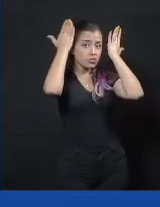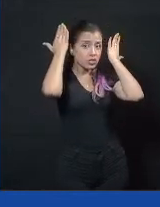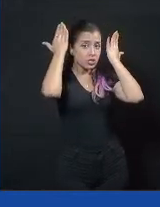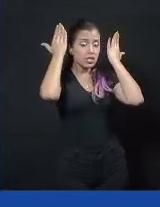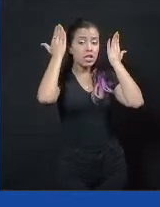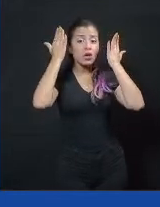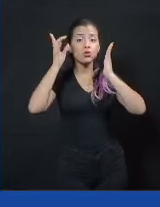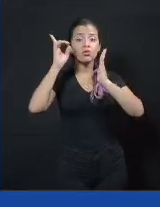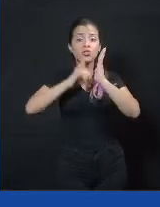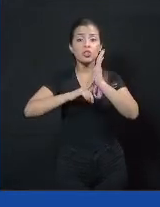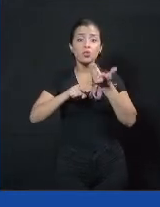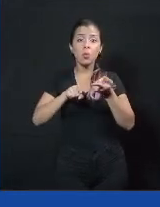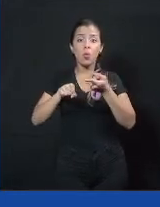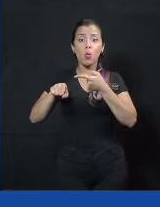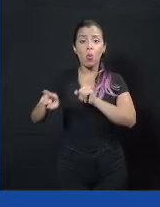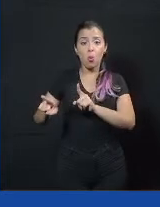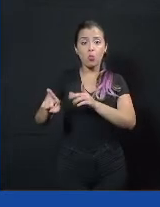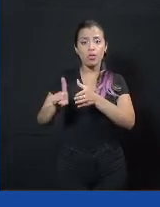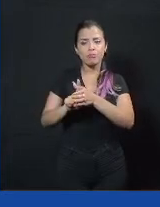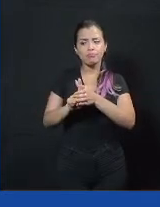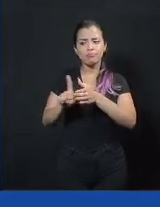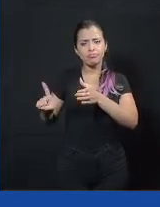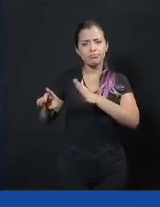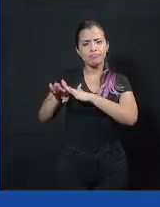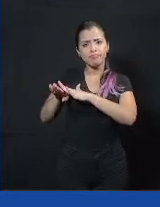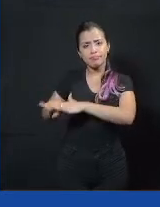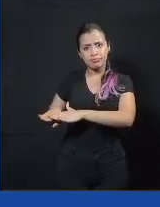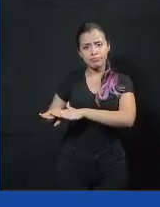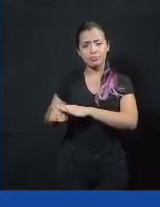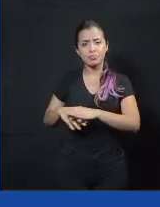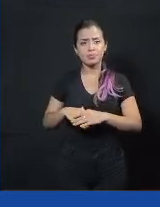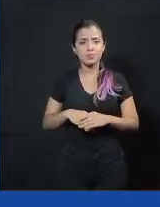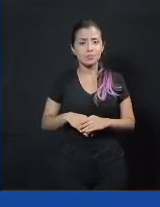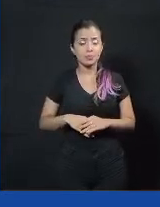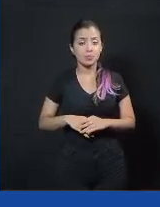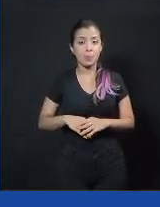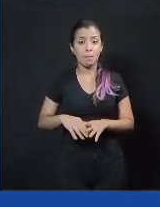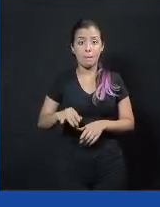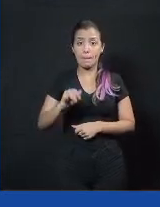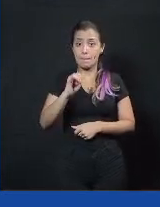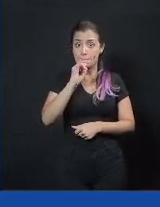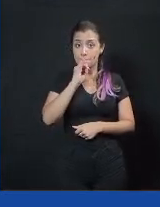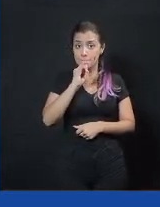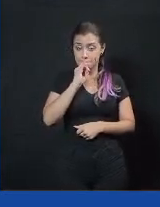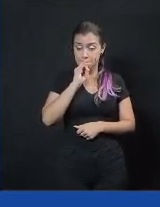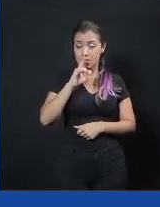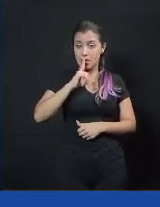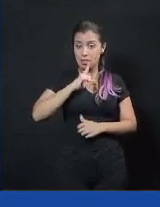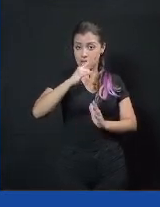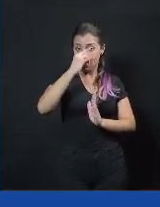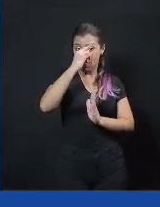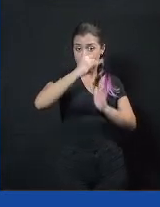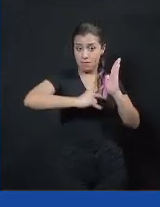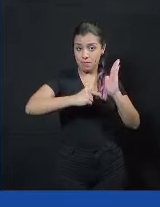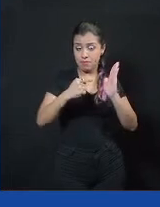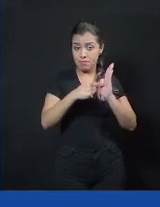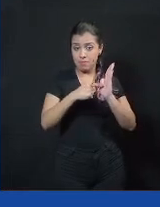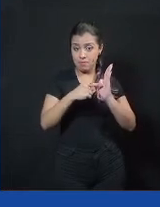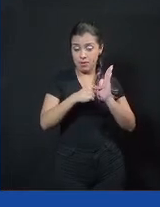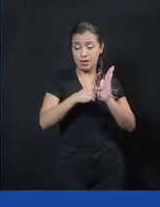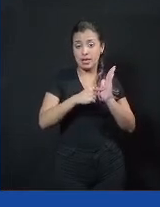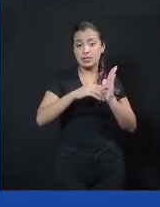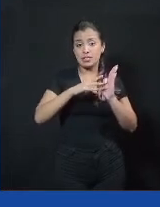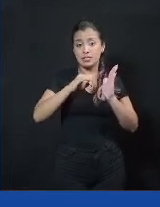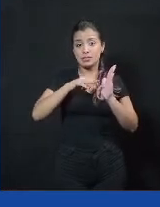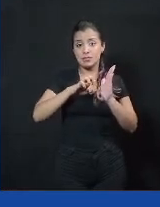atropelar o processo e excluir os direitos conquistados. Por exemplo, segundo o relatório do CIMI, em